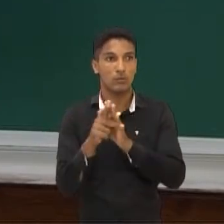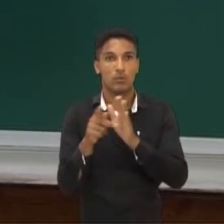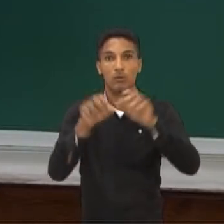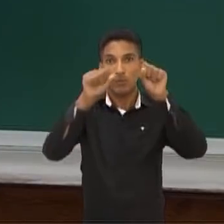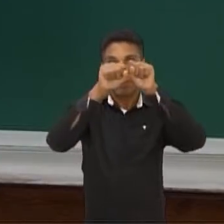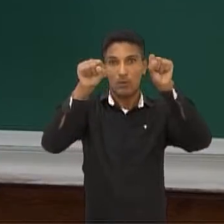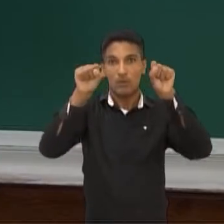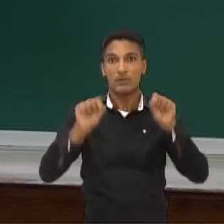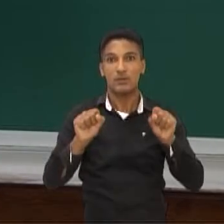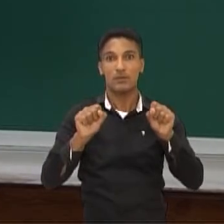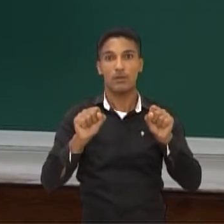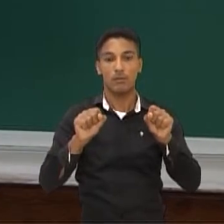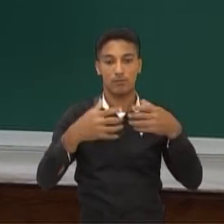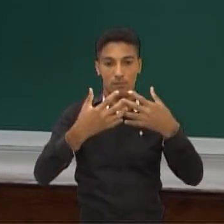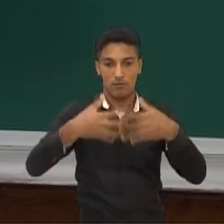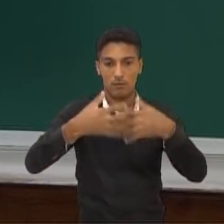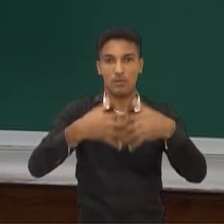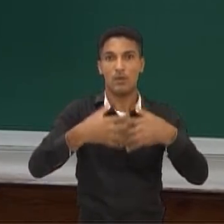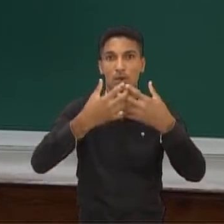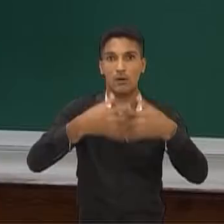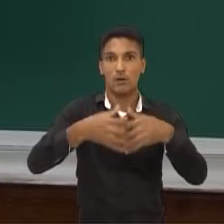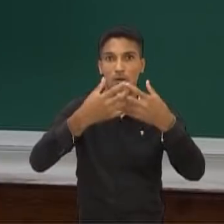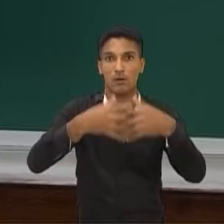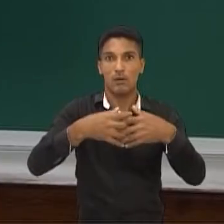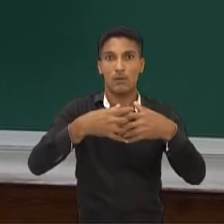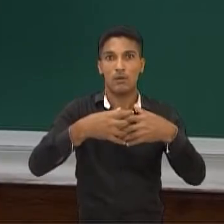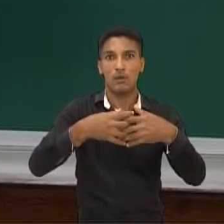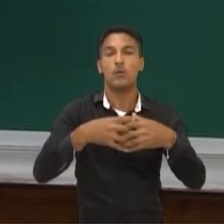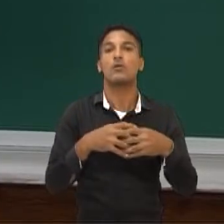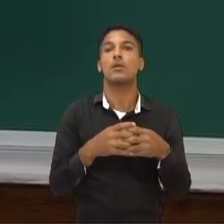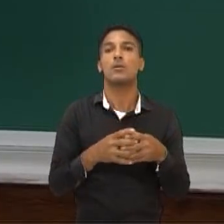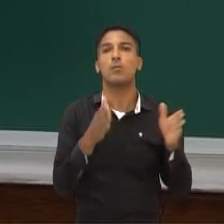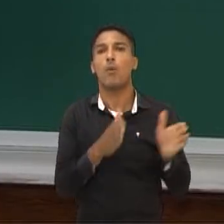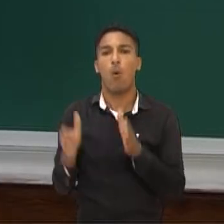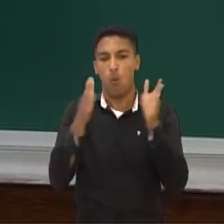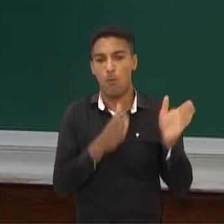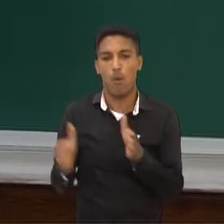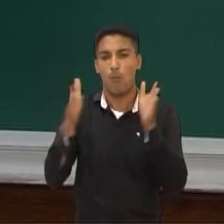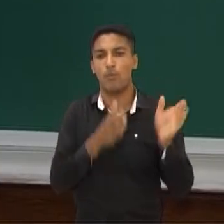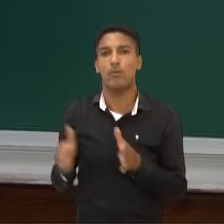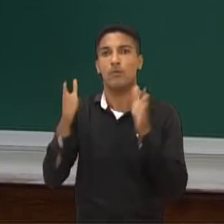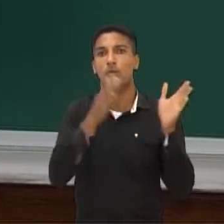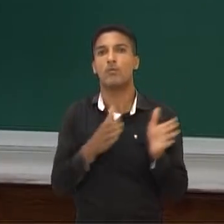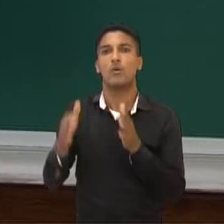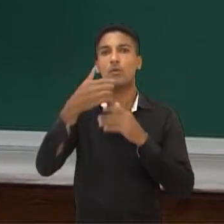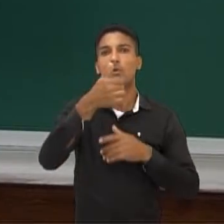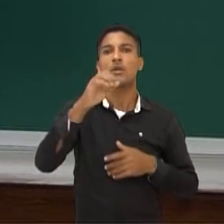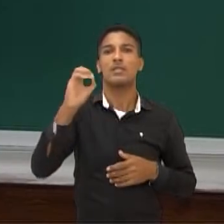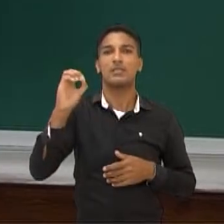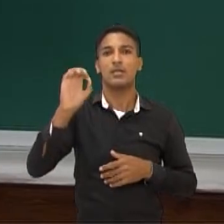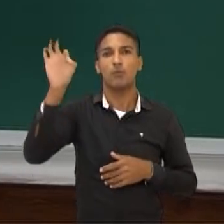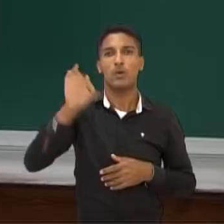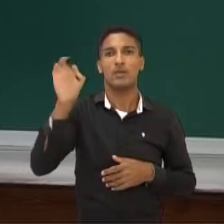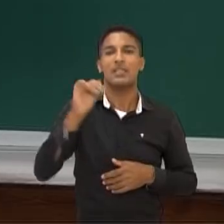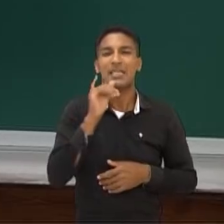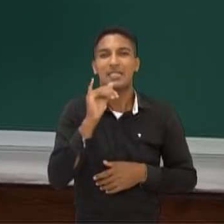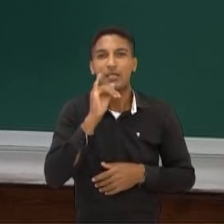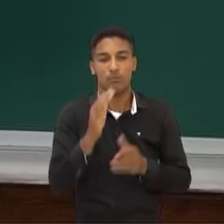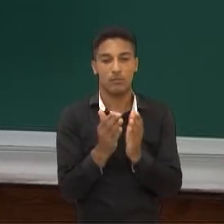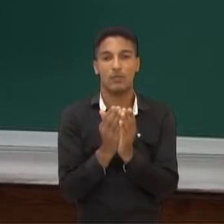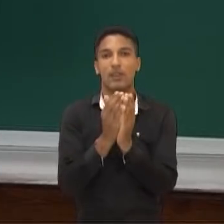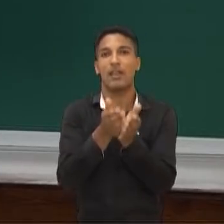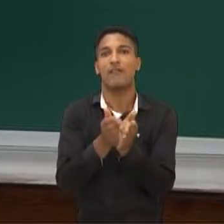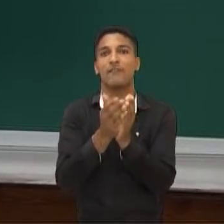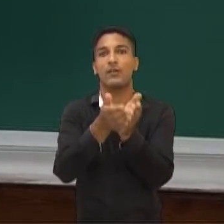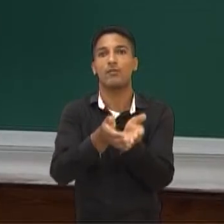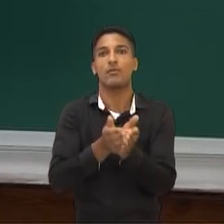esse sistema de um modo que tivesse um rendimento de 100%. Né? Por exemplo, a construção de um navio a vapor.